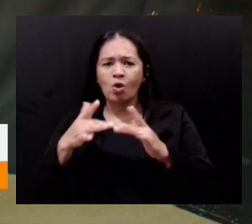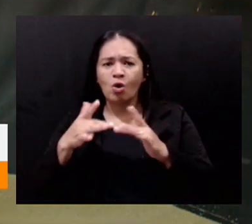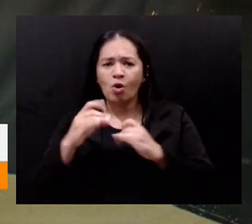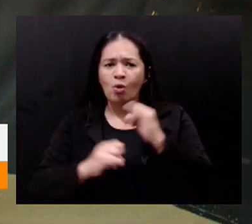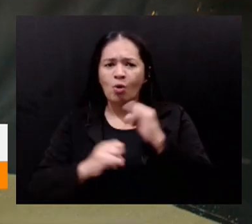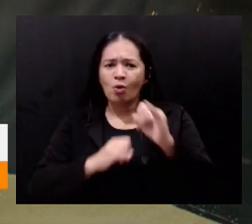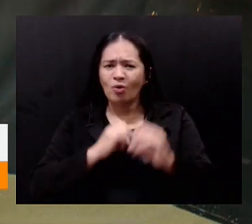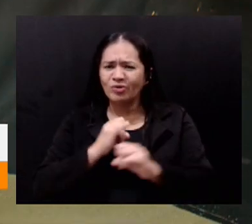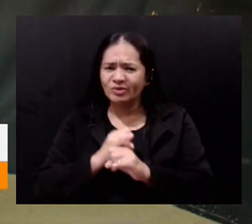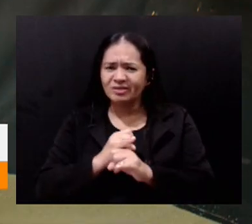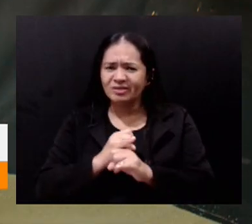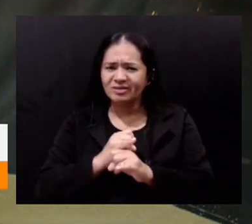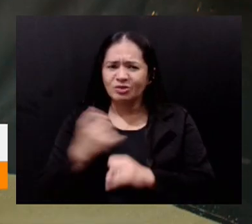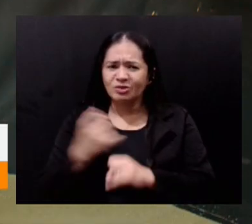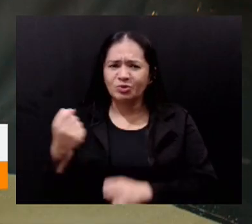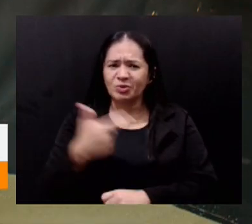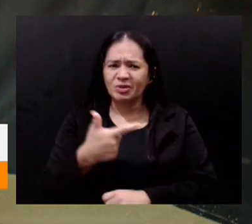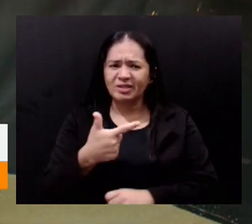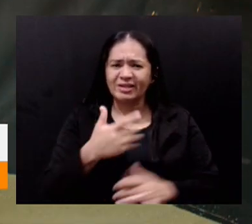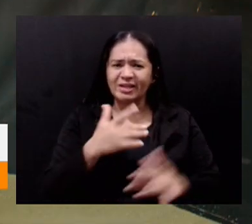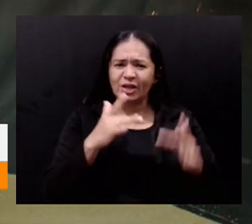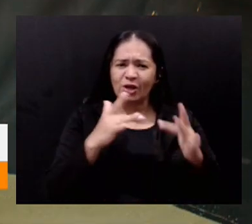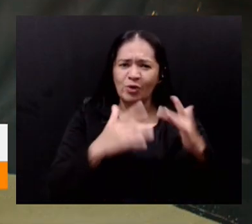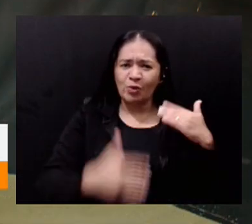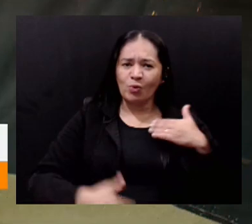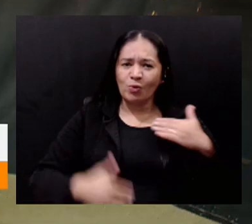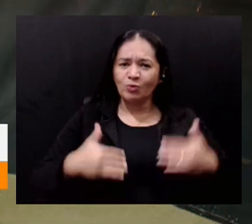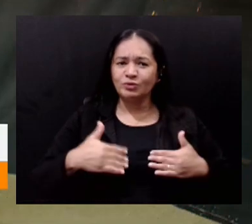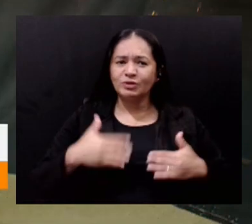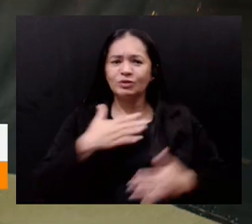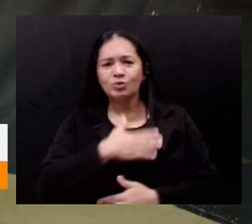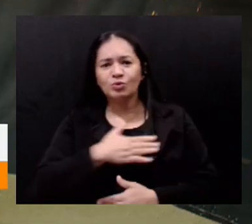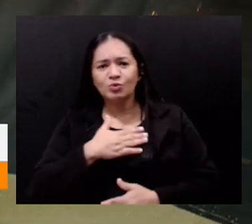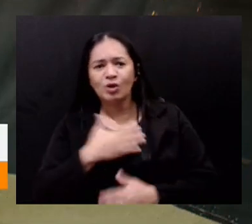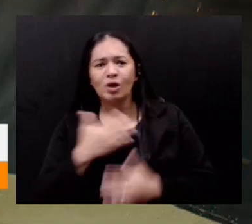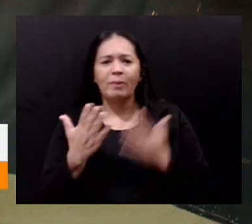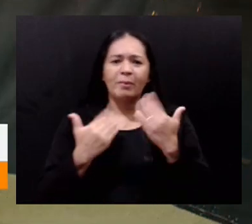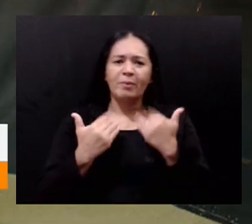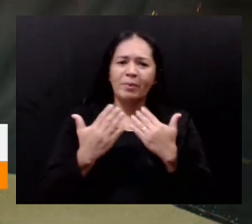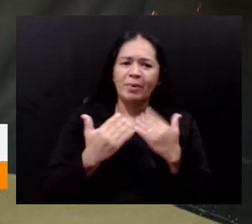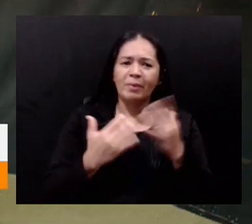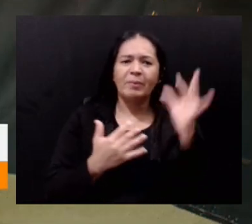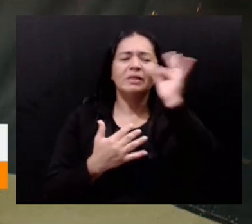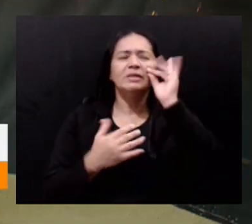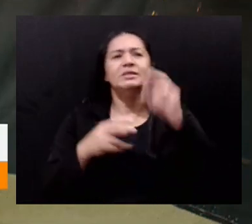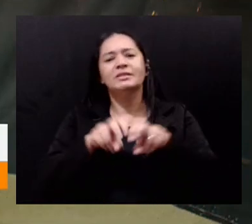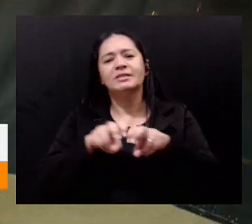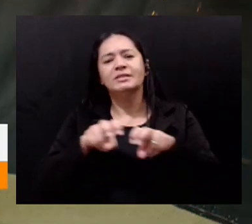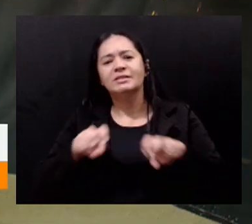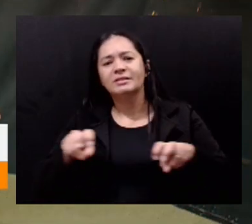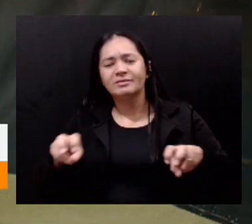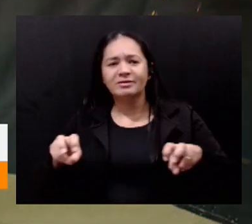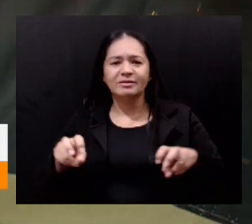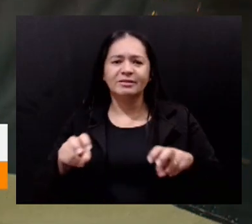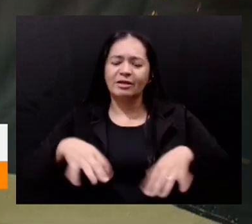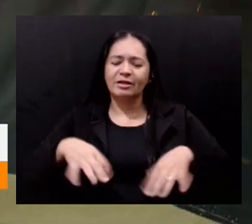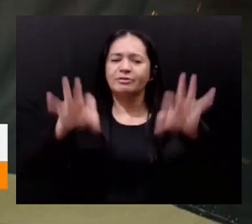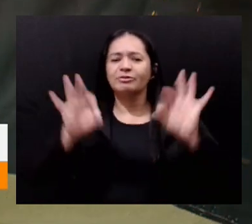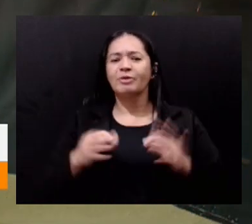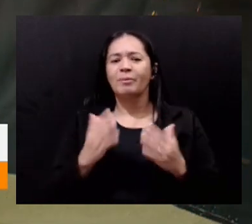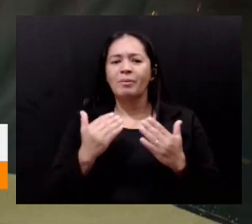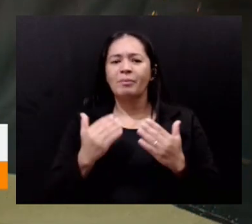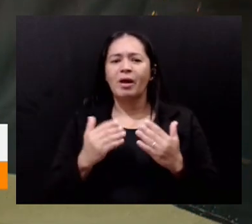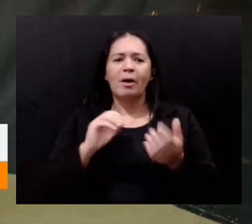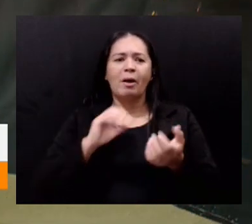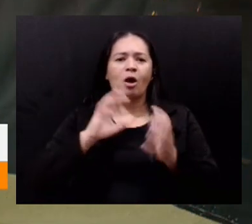que aquele contato gostoso, aquele bate-papo, aquele sentar na praça, fazer um piquenique, jogar uma bola, enfim,